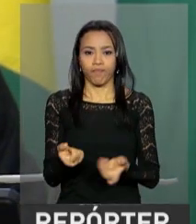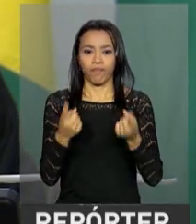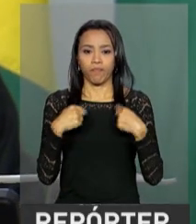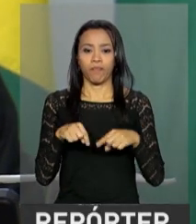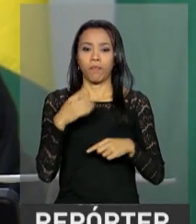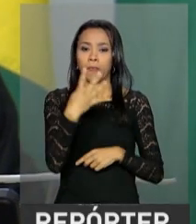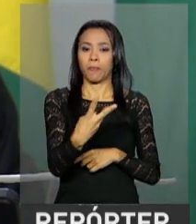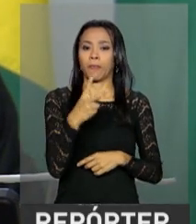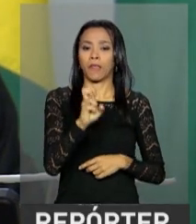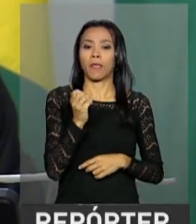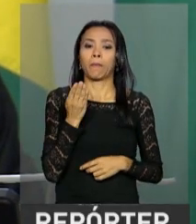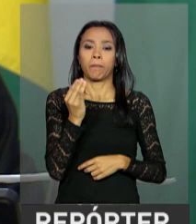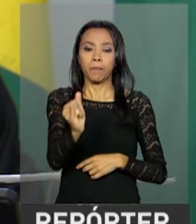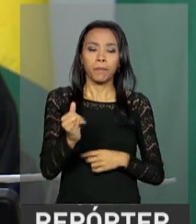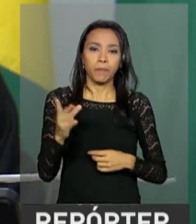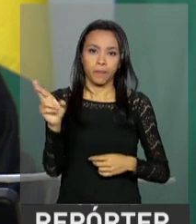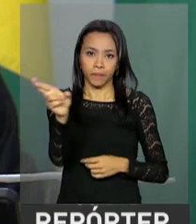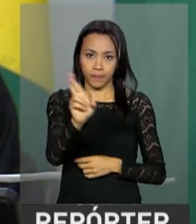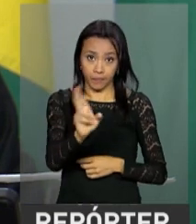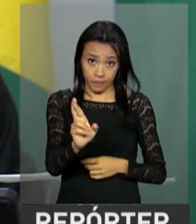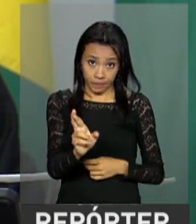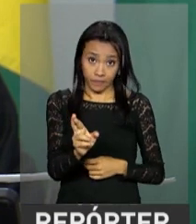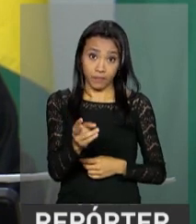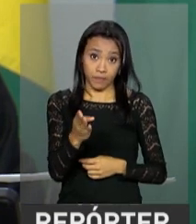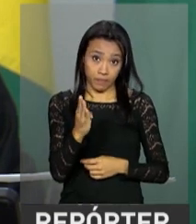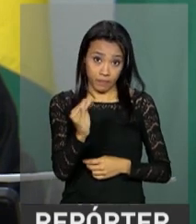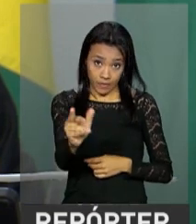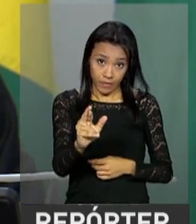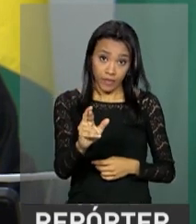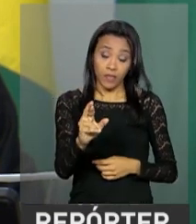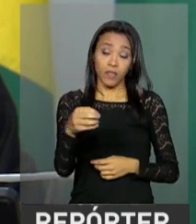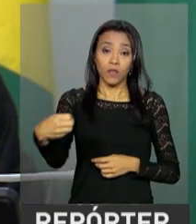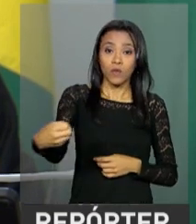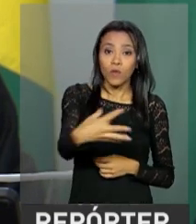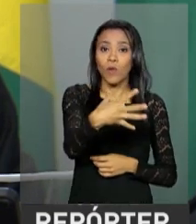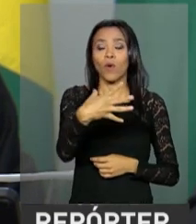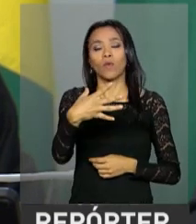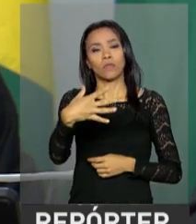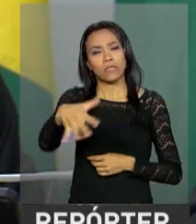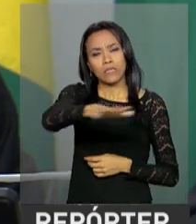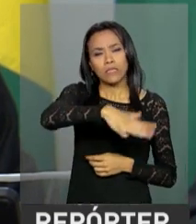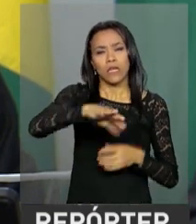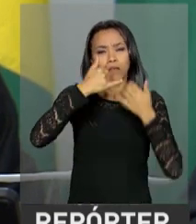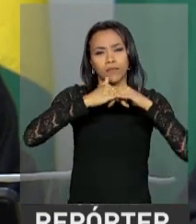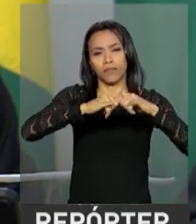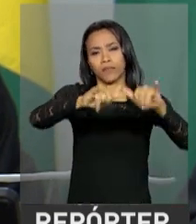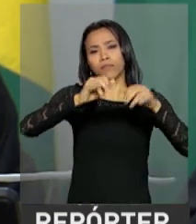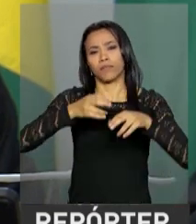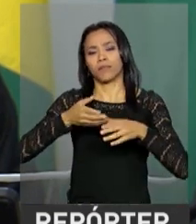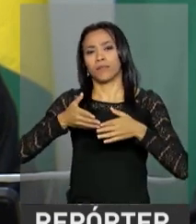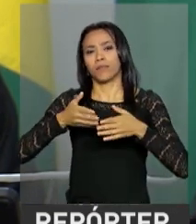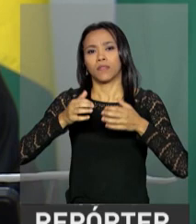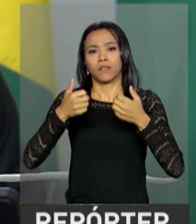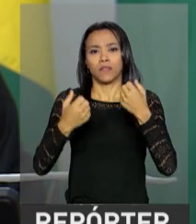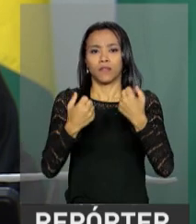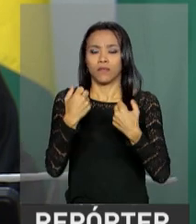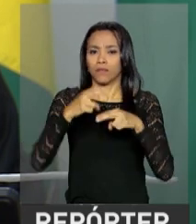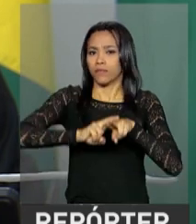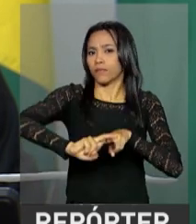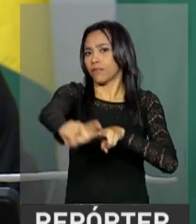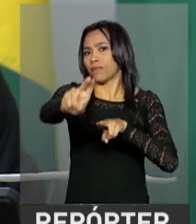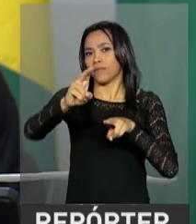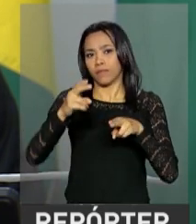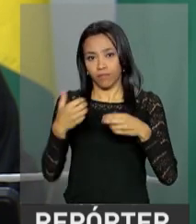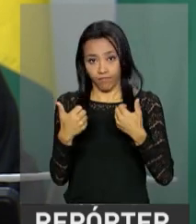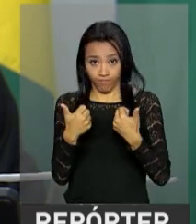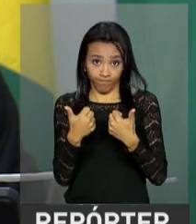45 bilhões de novos investimentos nos setores de energia, transportes e saneamento,